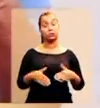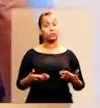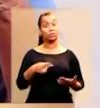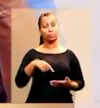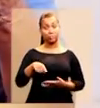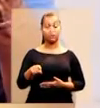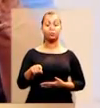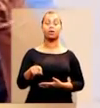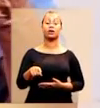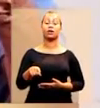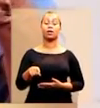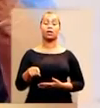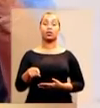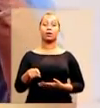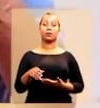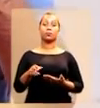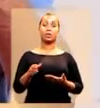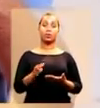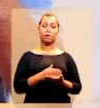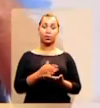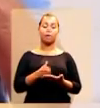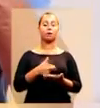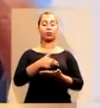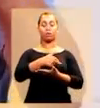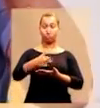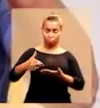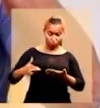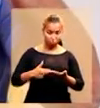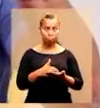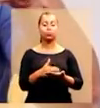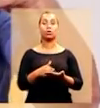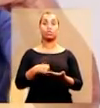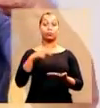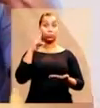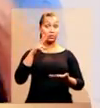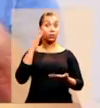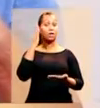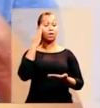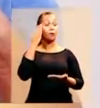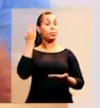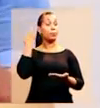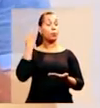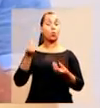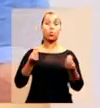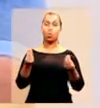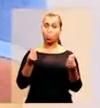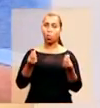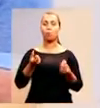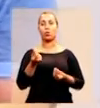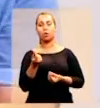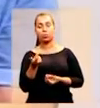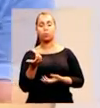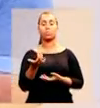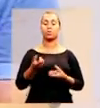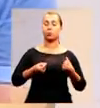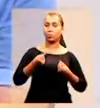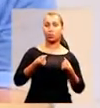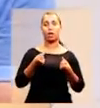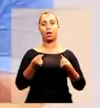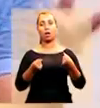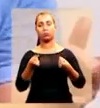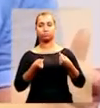manifestação. Então, quando você vai lá e pega os hieróglifos ou os desenhos das cavernas e tal, você fica sabendo como é que era a economia,